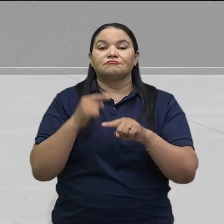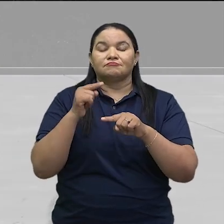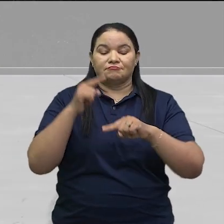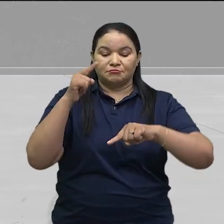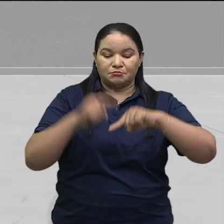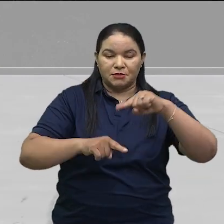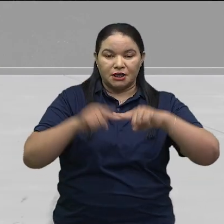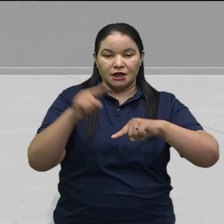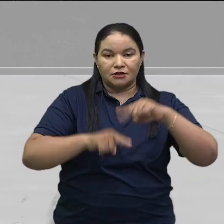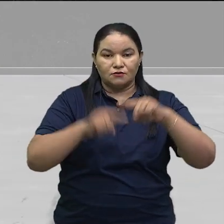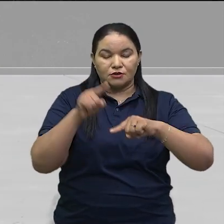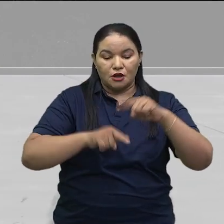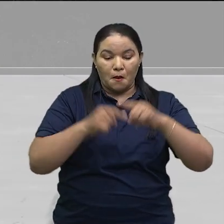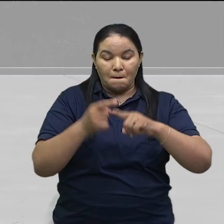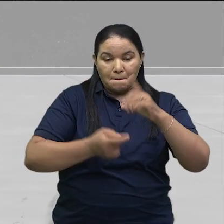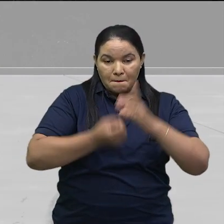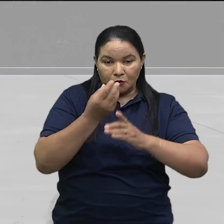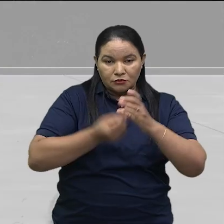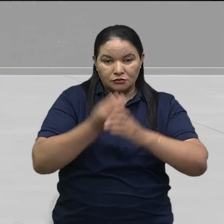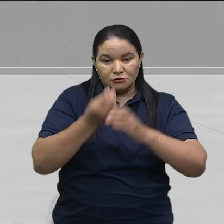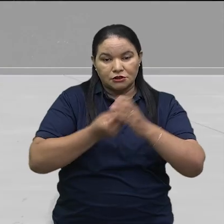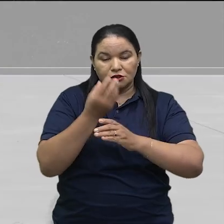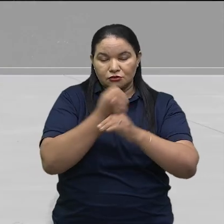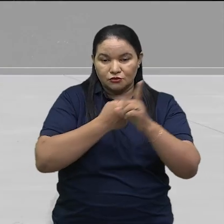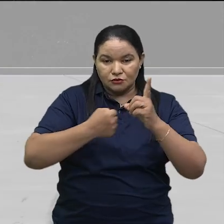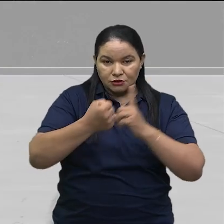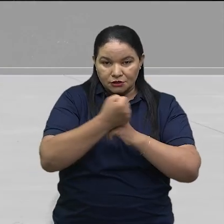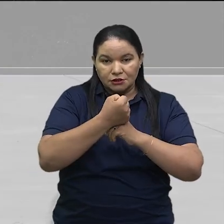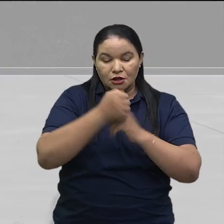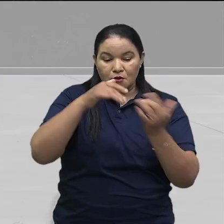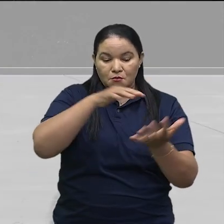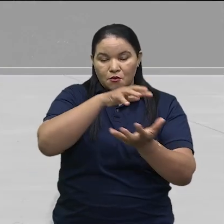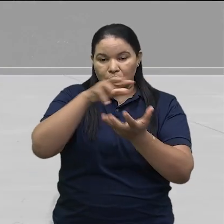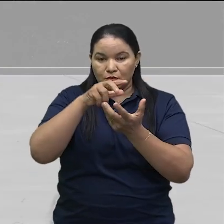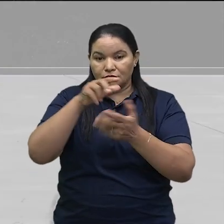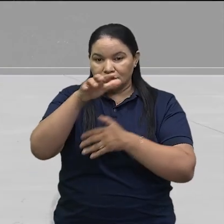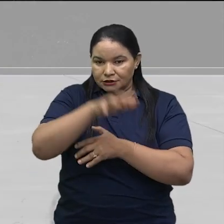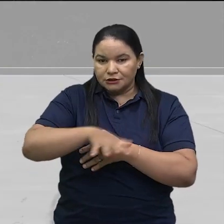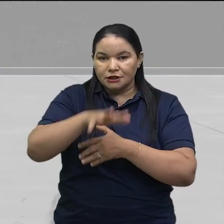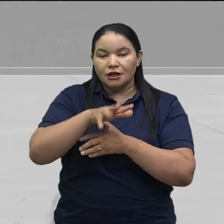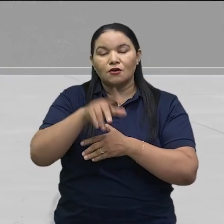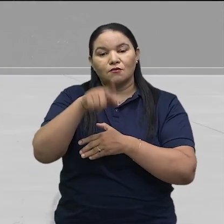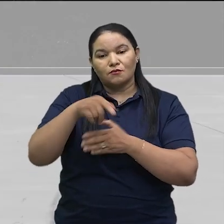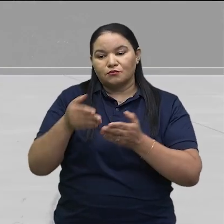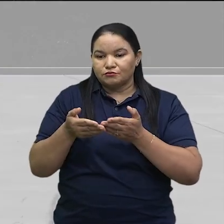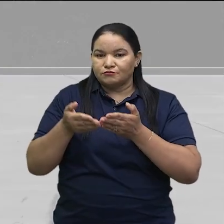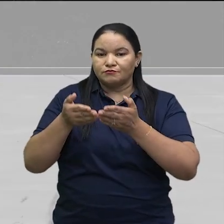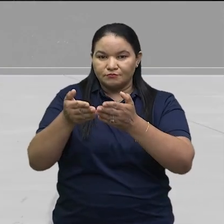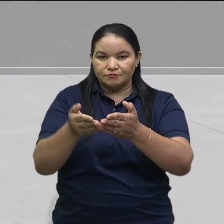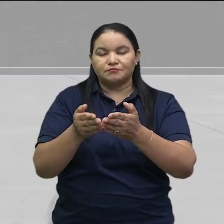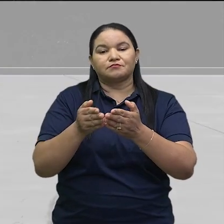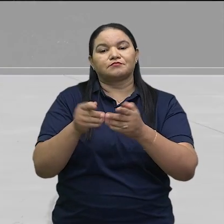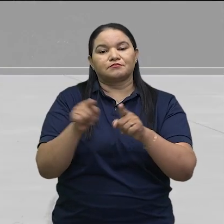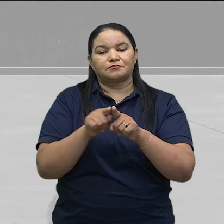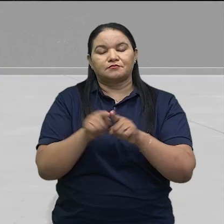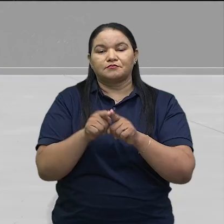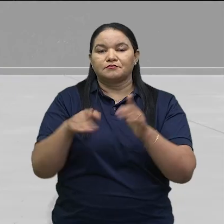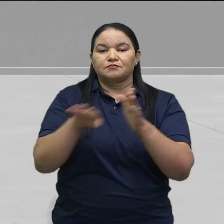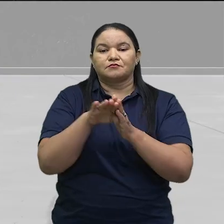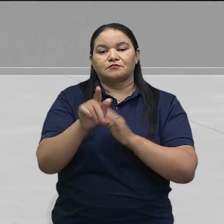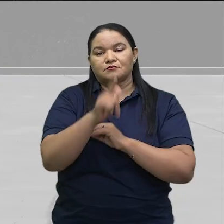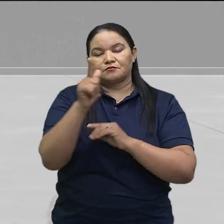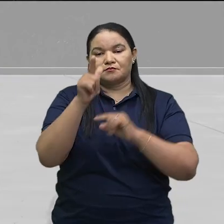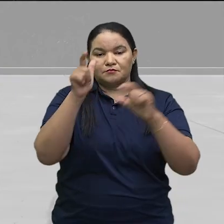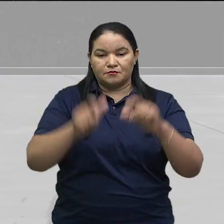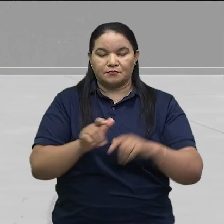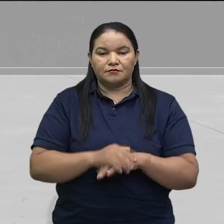mercadorias produzidas pela a sociedade global de uma forma geral, tá bom? Professor, como é que a gente pode observar essa